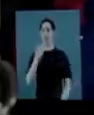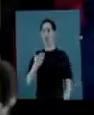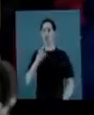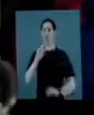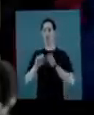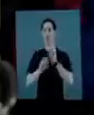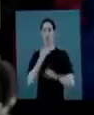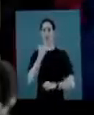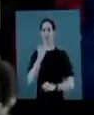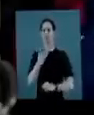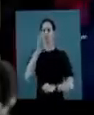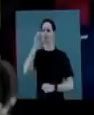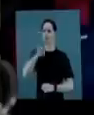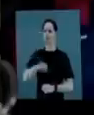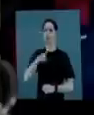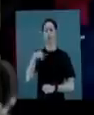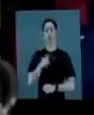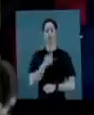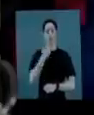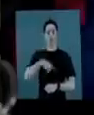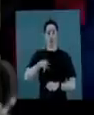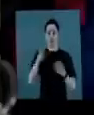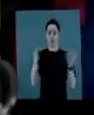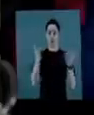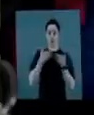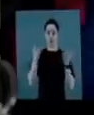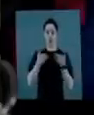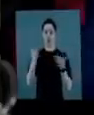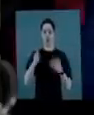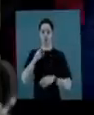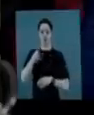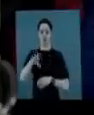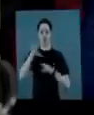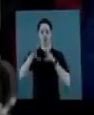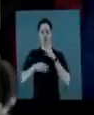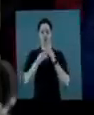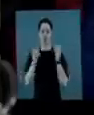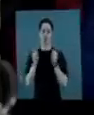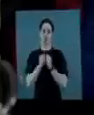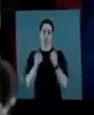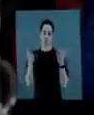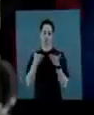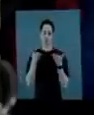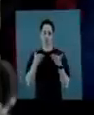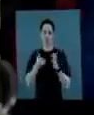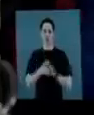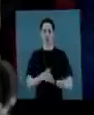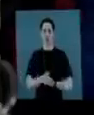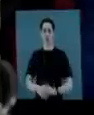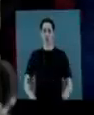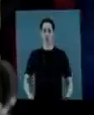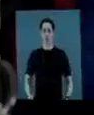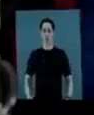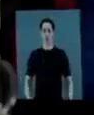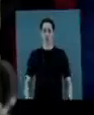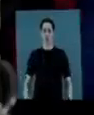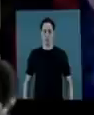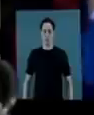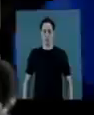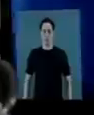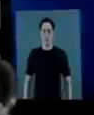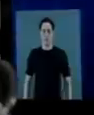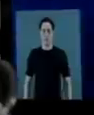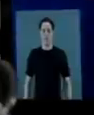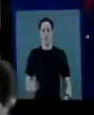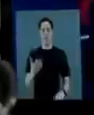fui e agora não foi enquadrada aqui dentro Eu quero só ler aqui uma mensagem que eu mandei